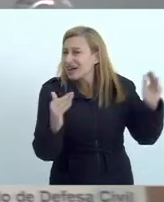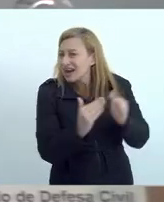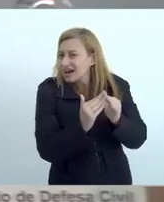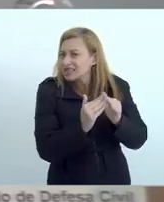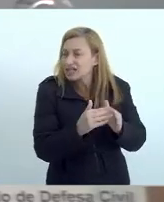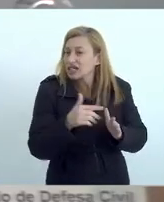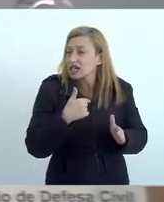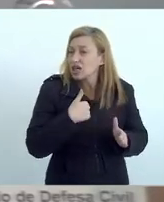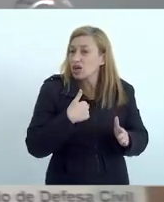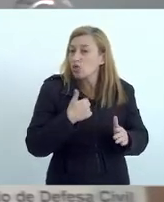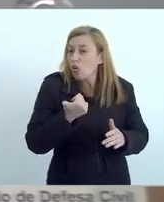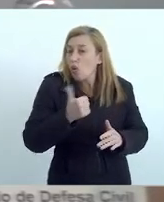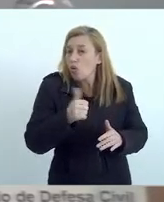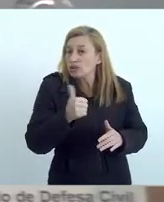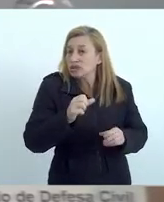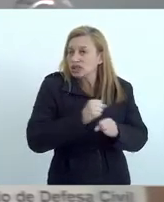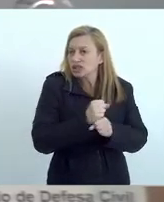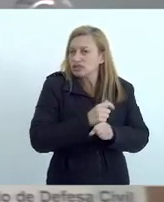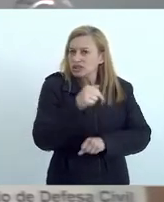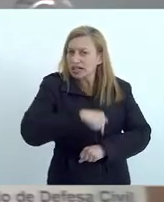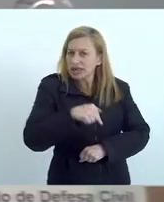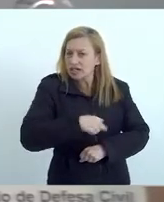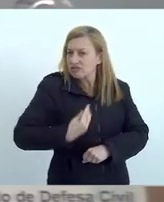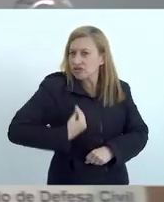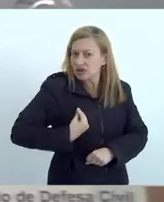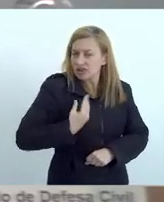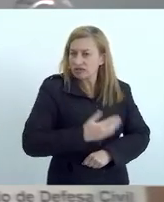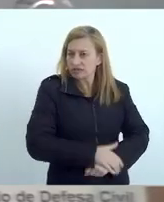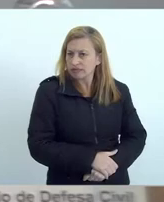que eu passei aqui 11 anos